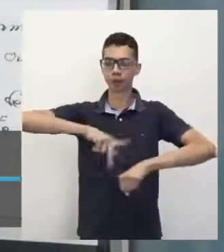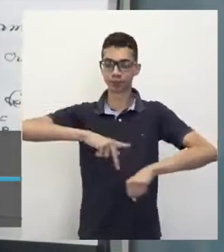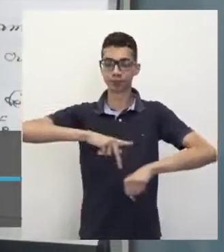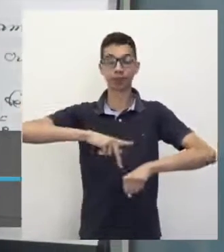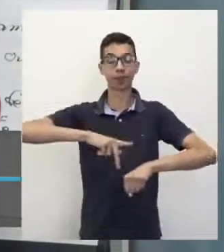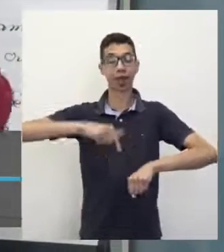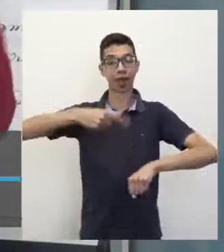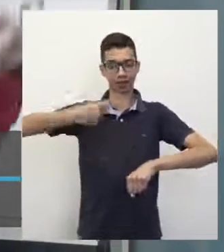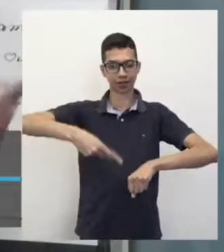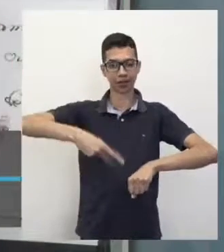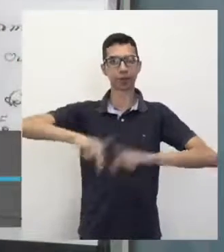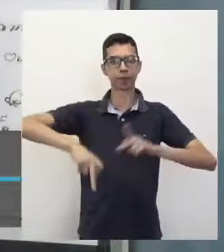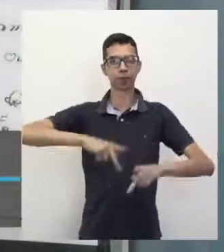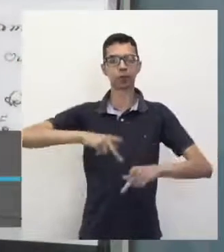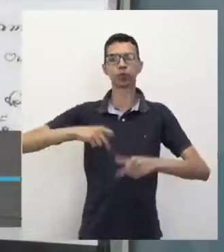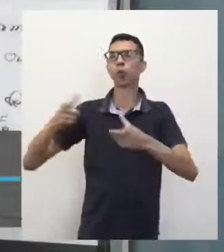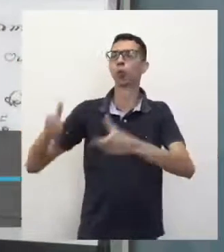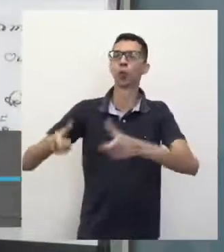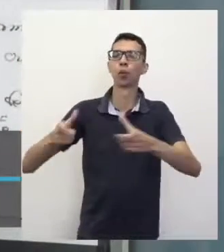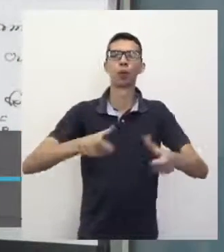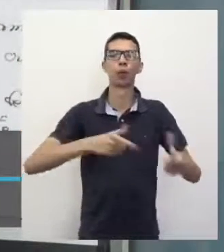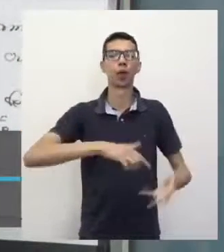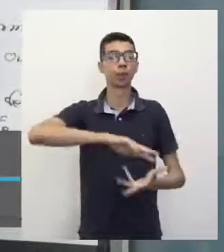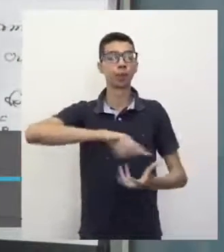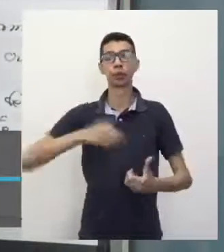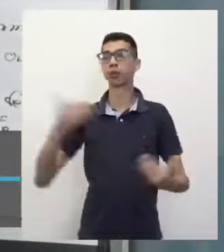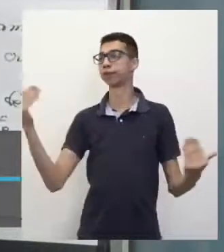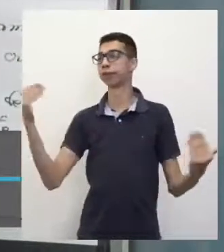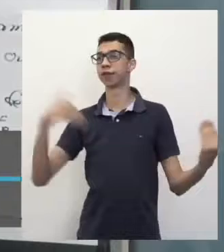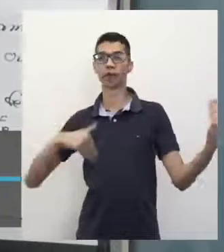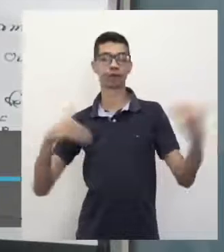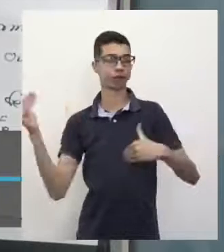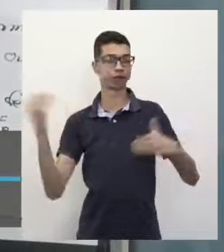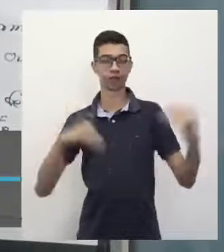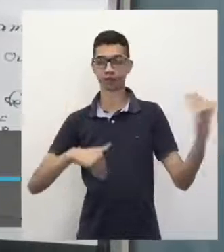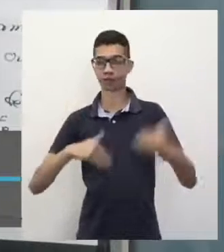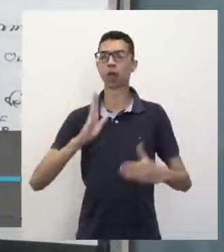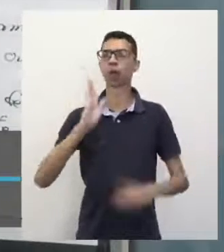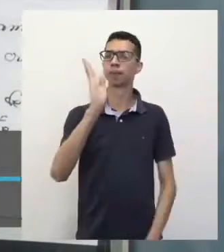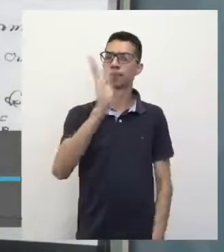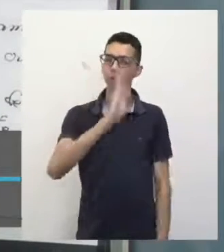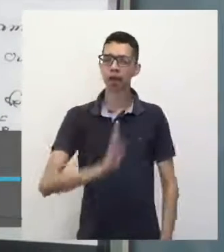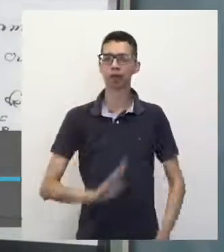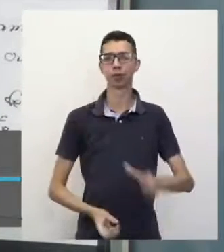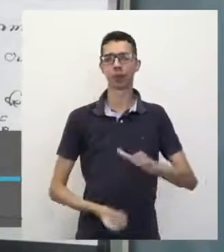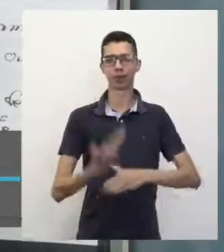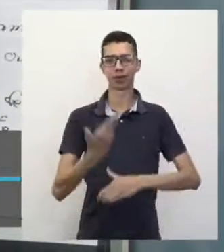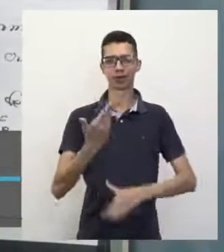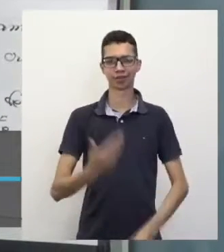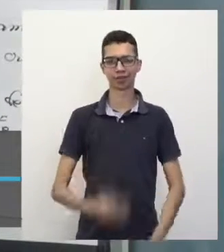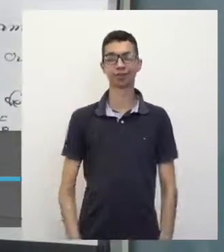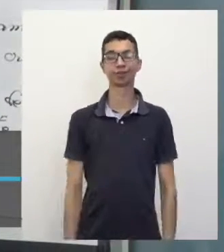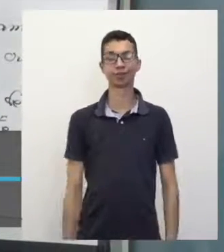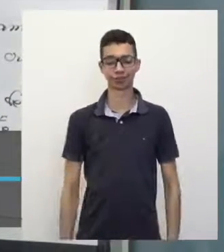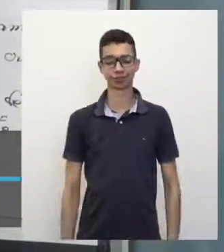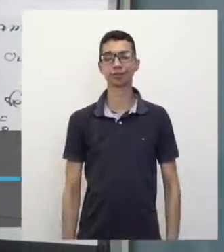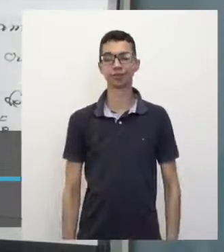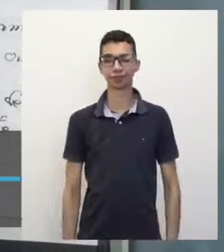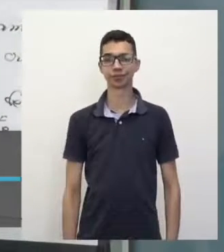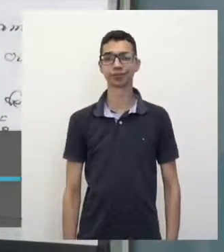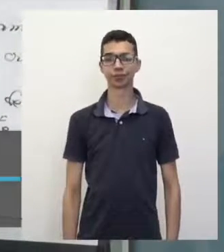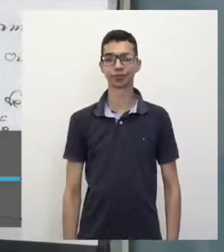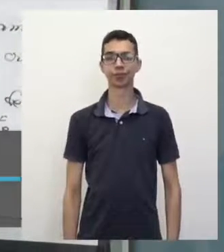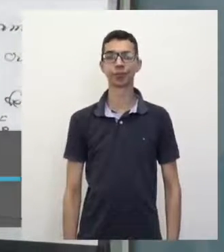várias partes do mundo compor aí a formação da identidade do povo brasileiro. Muito além, né, da matriz